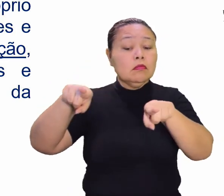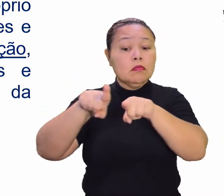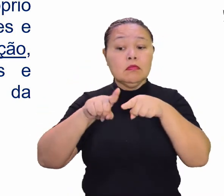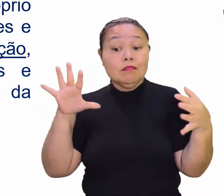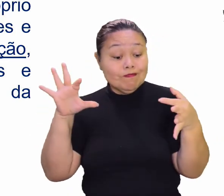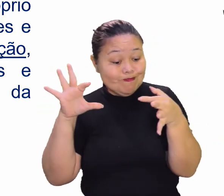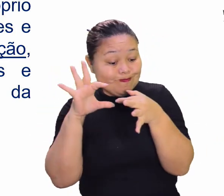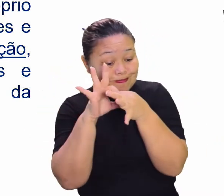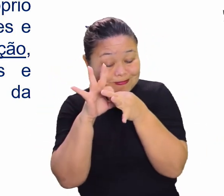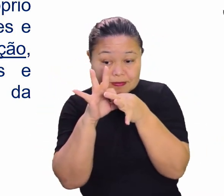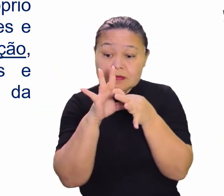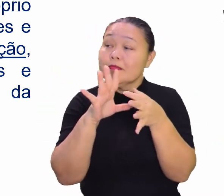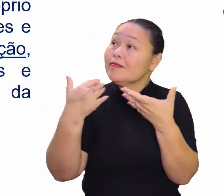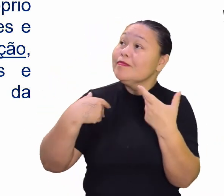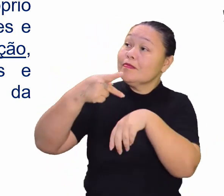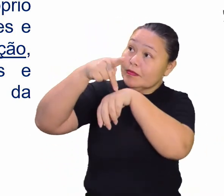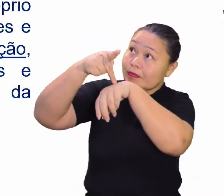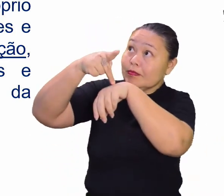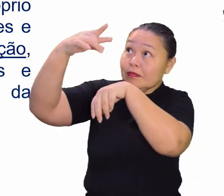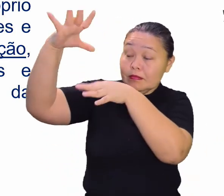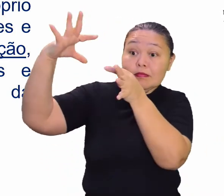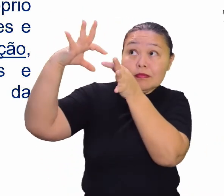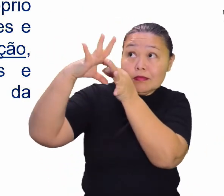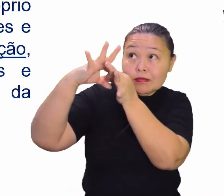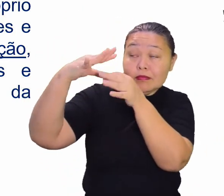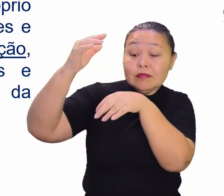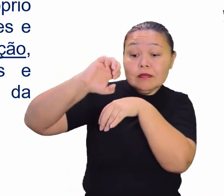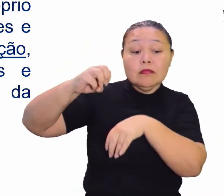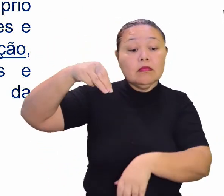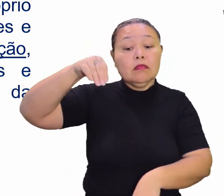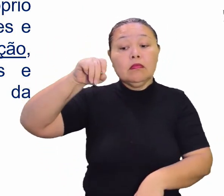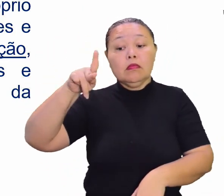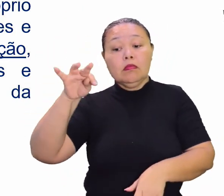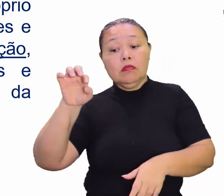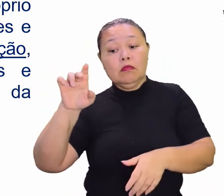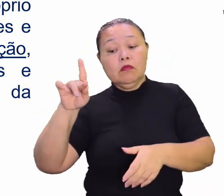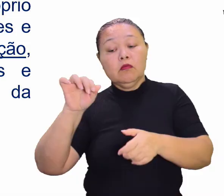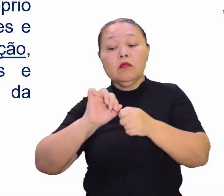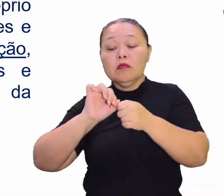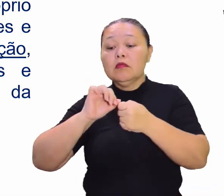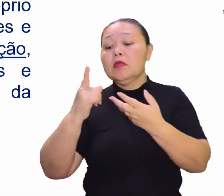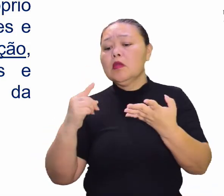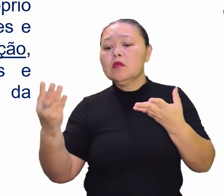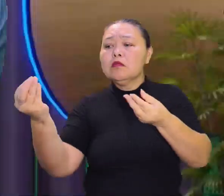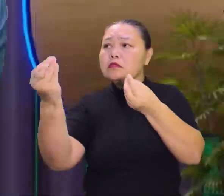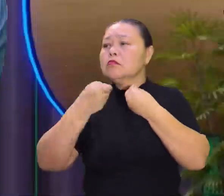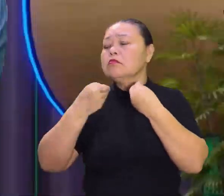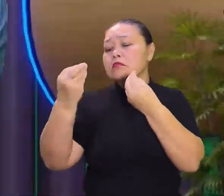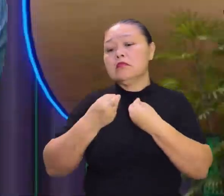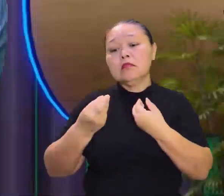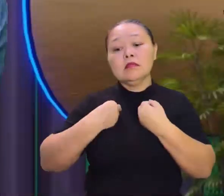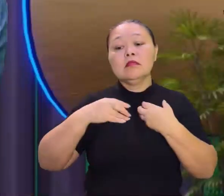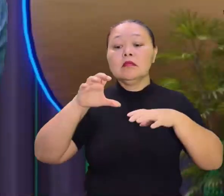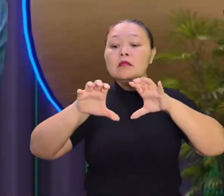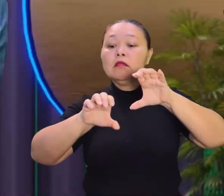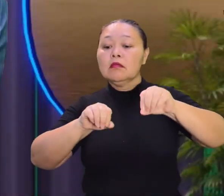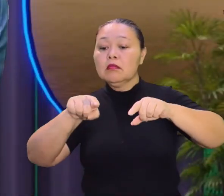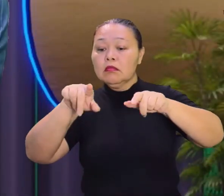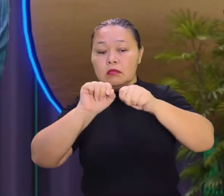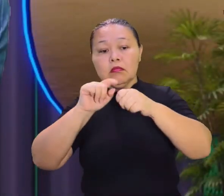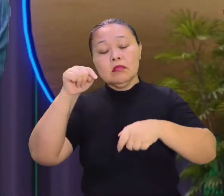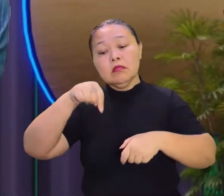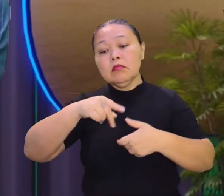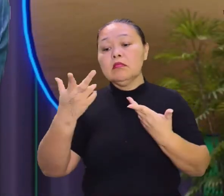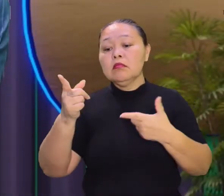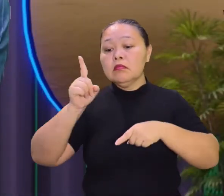muito dependente da metrópole. A gente falou até na aula que a metrópole fornecia aí quase tudo para a colônia, que